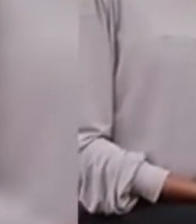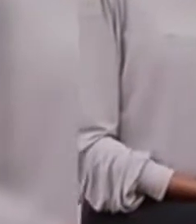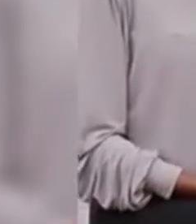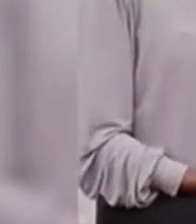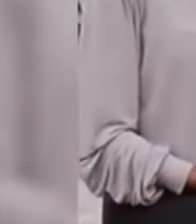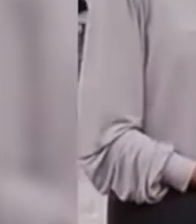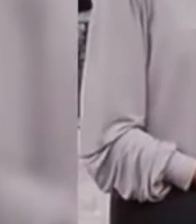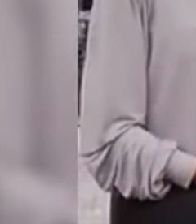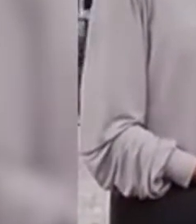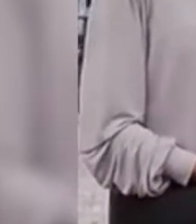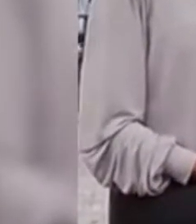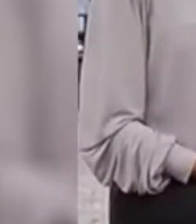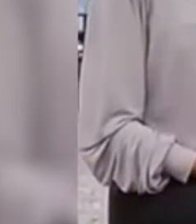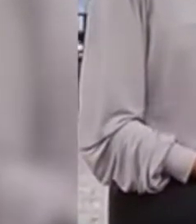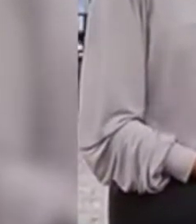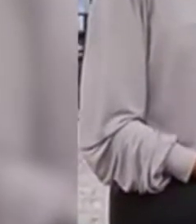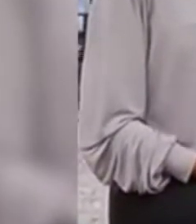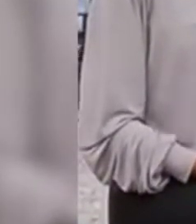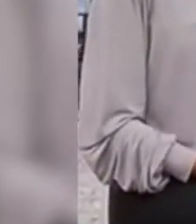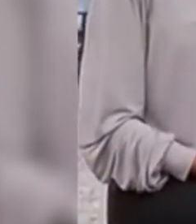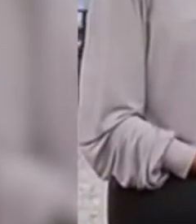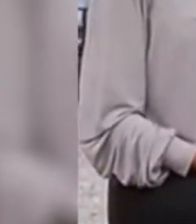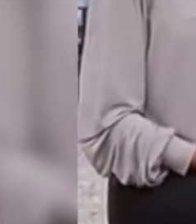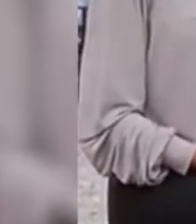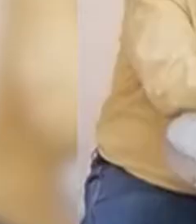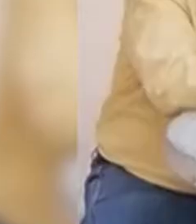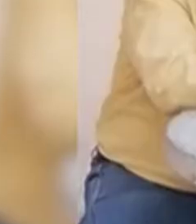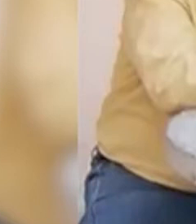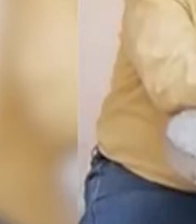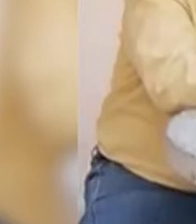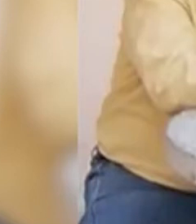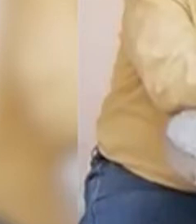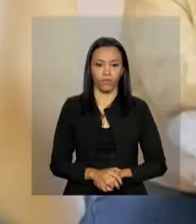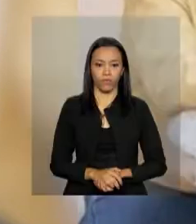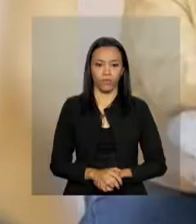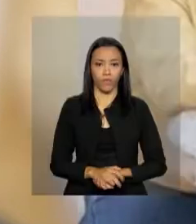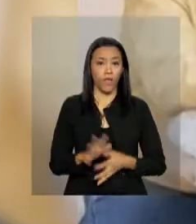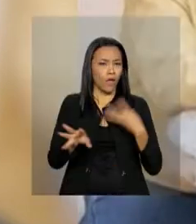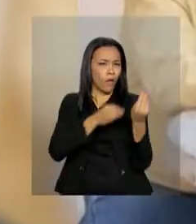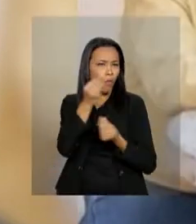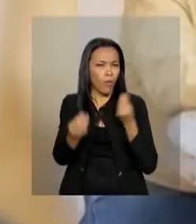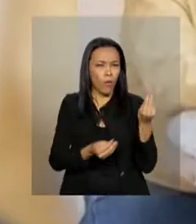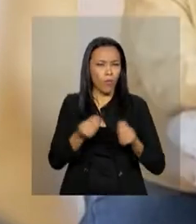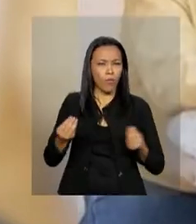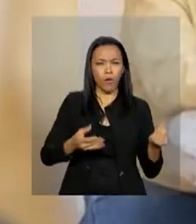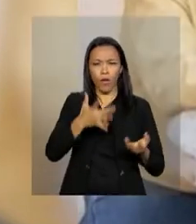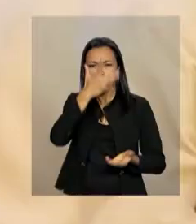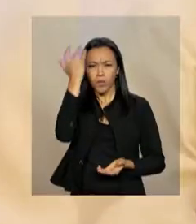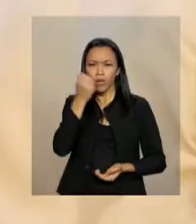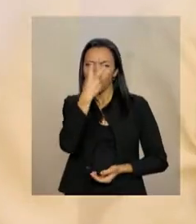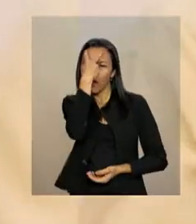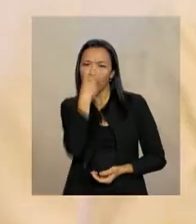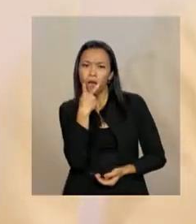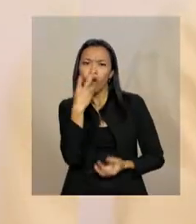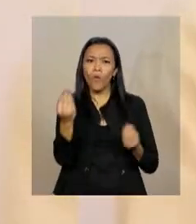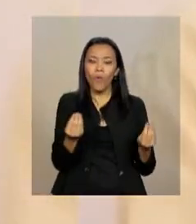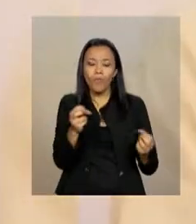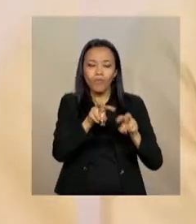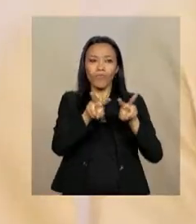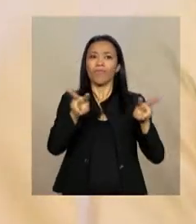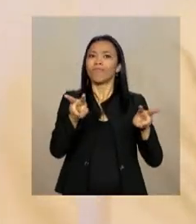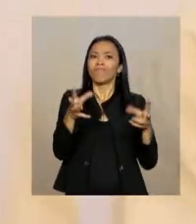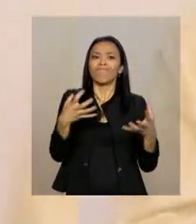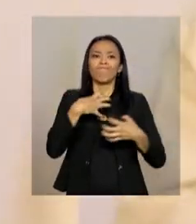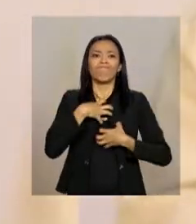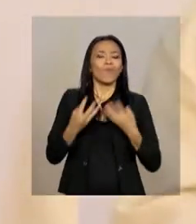não tem a comunicação, a acessibilidade para ele. E como deve ser para uma pessoa com deficiência visual, apreciar as manifestações